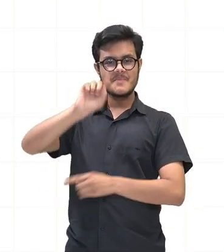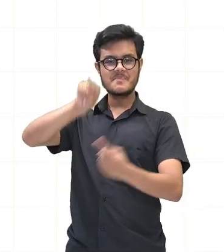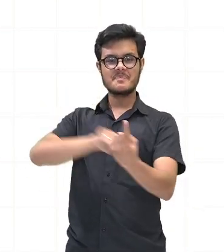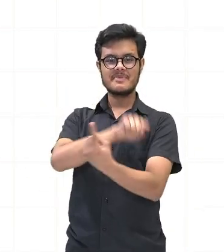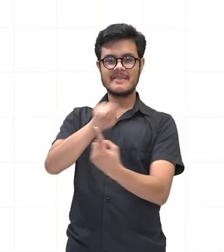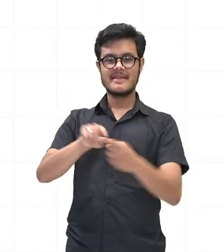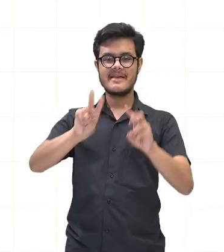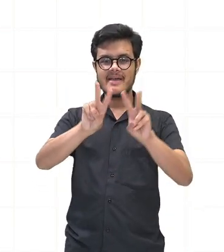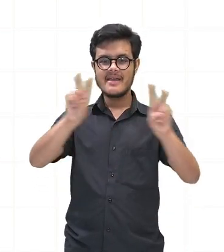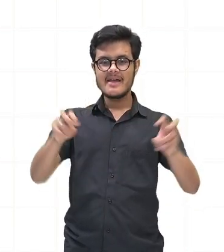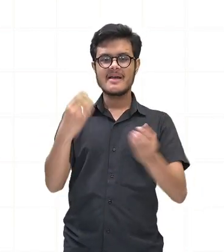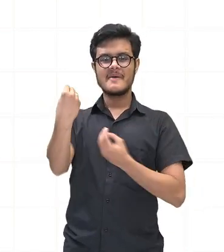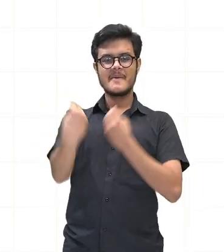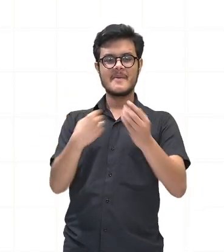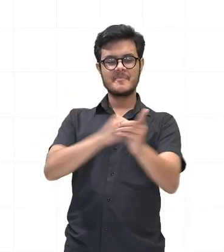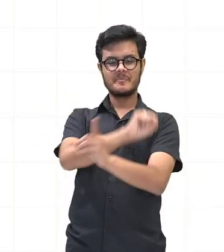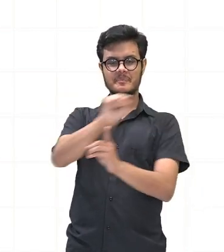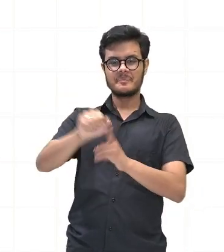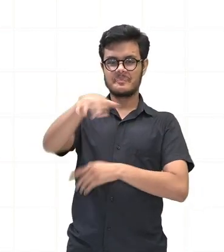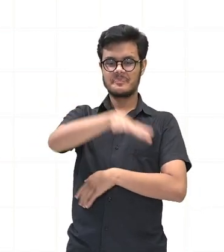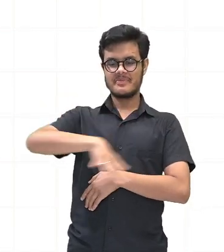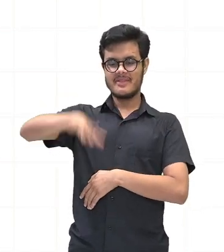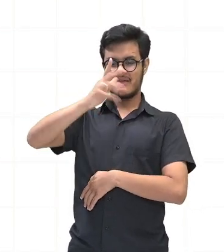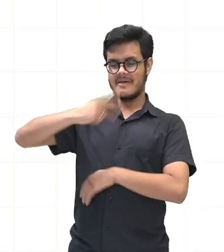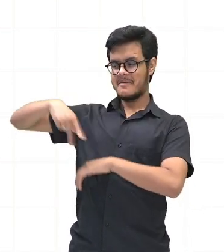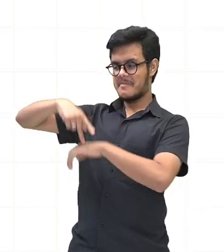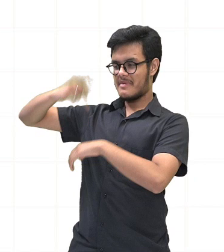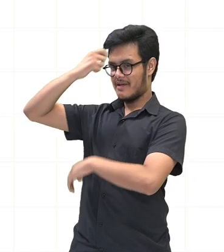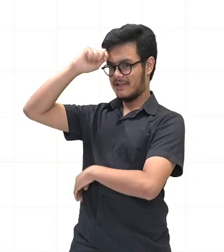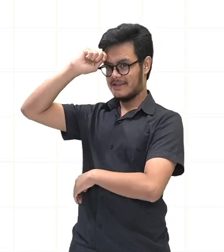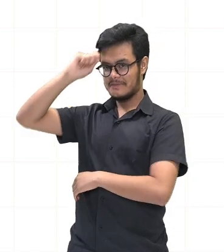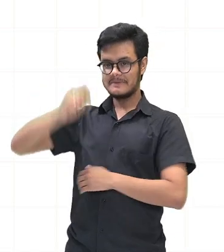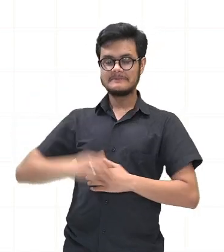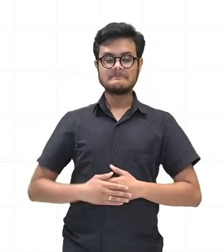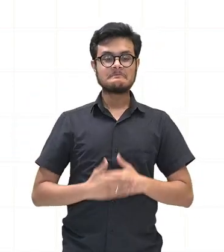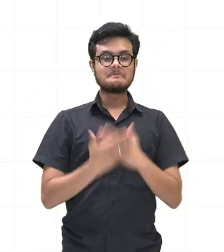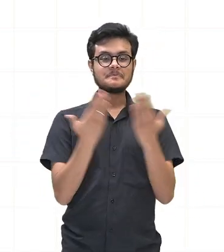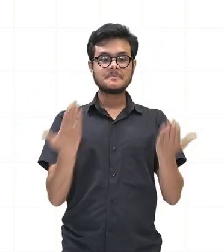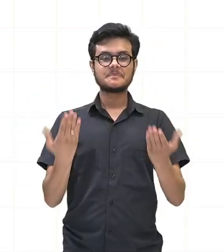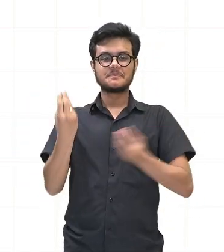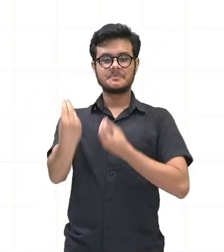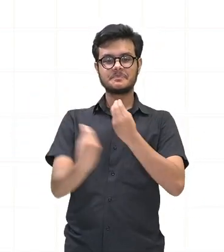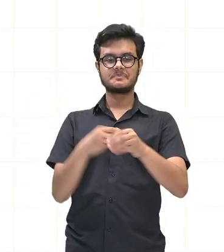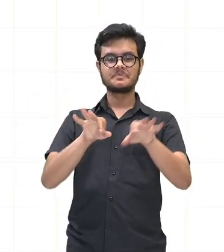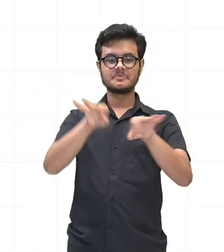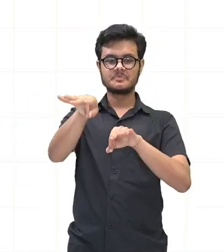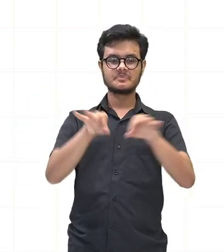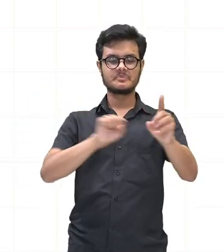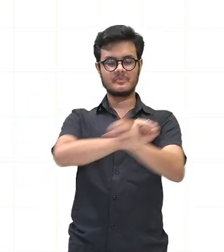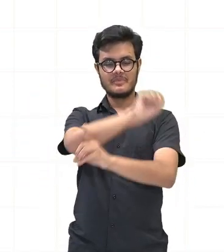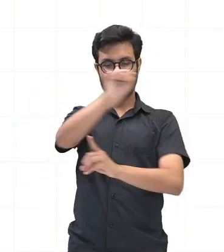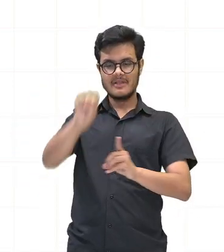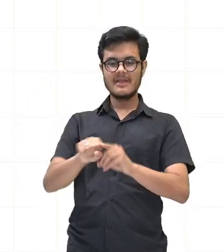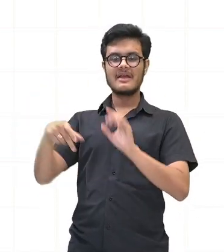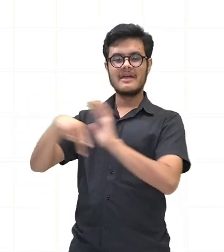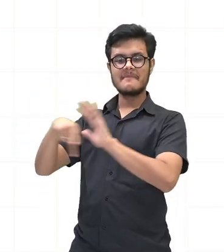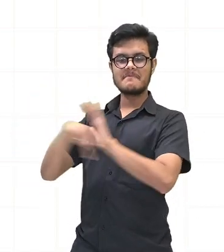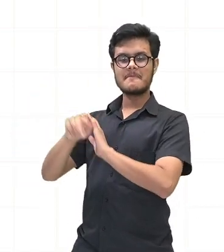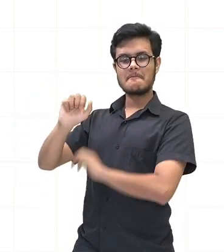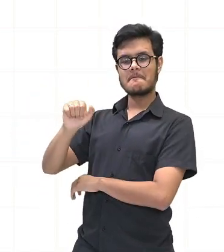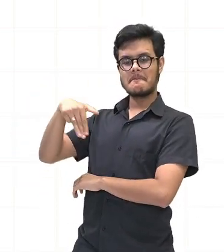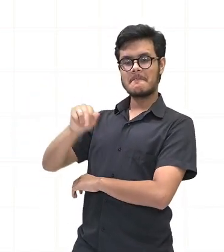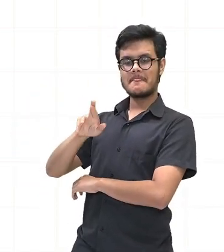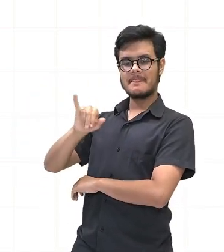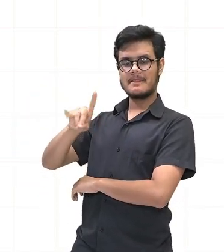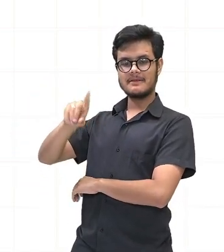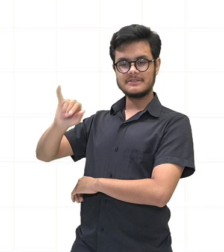conhecimento, as lógicas internas das sociedades africanas, as formas de organização das sociedades ameríndias,